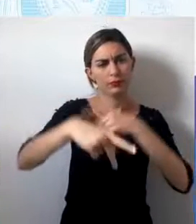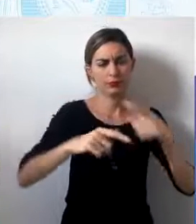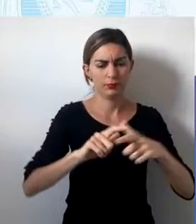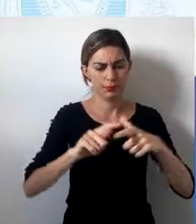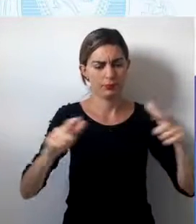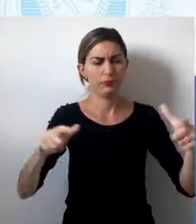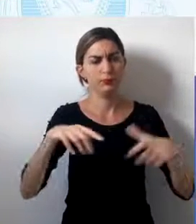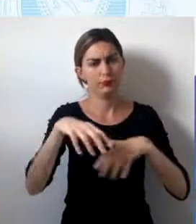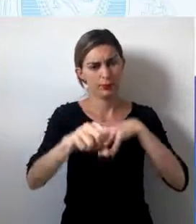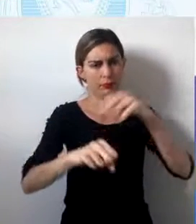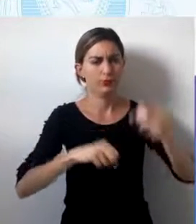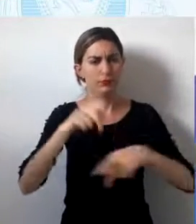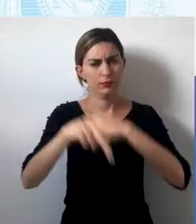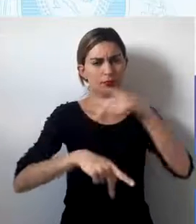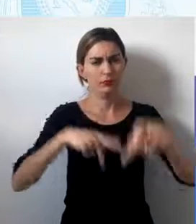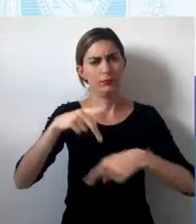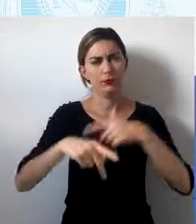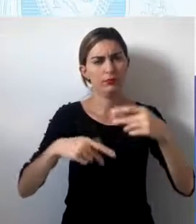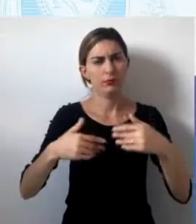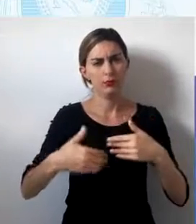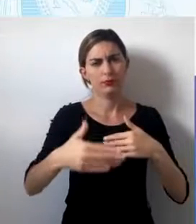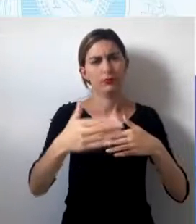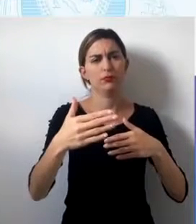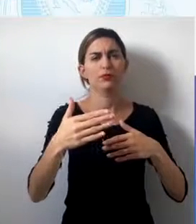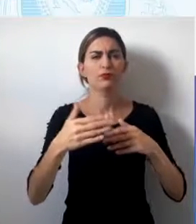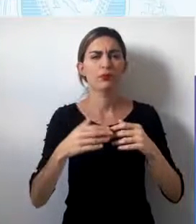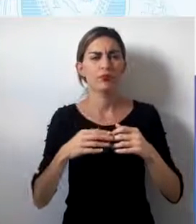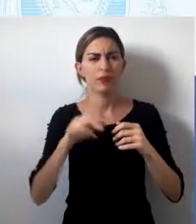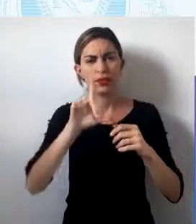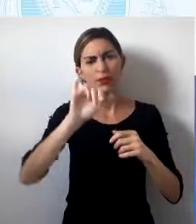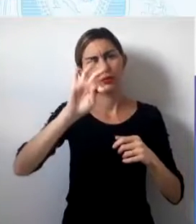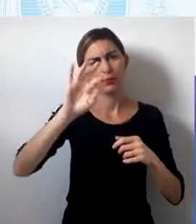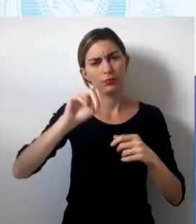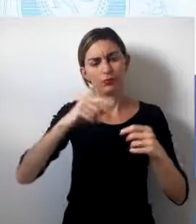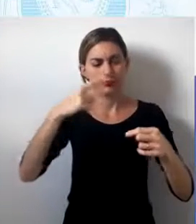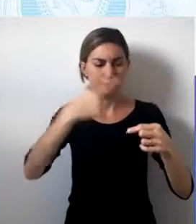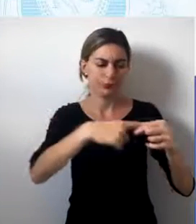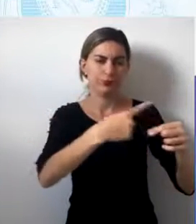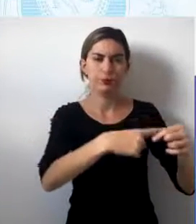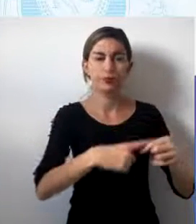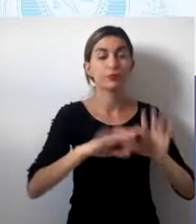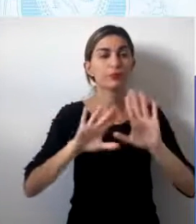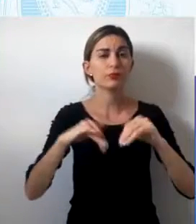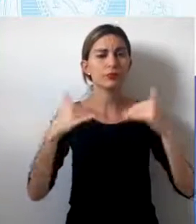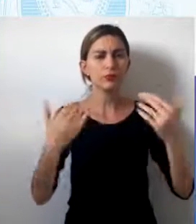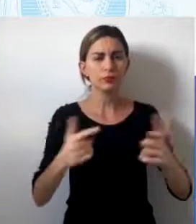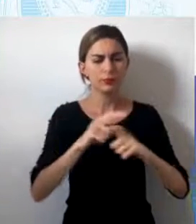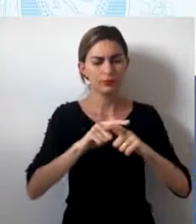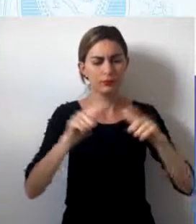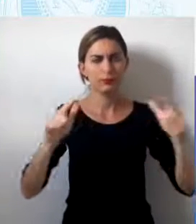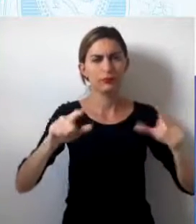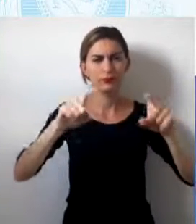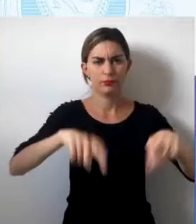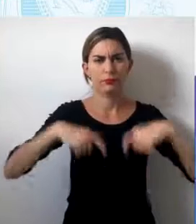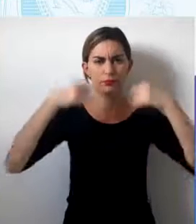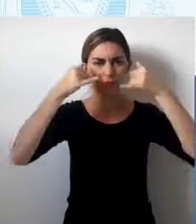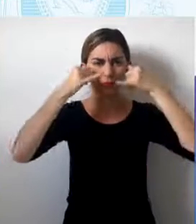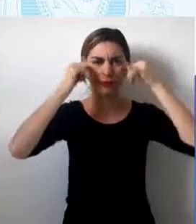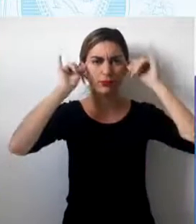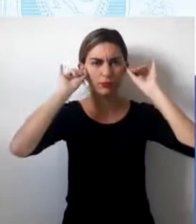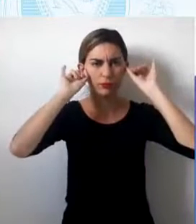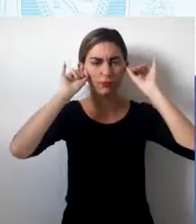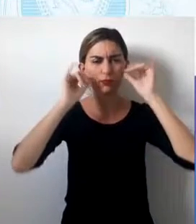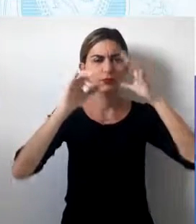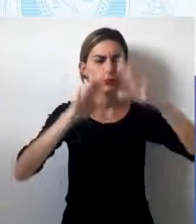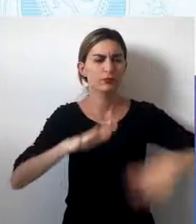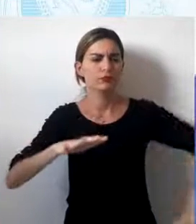a ocupação populacional, que se dava no sentido contrário, do litoral para o interior. Então, muitas dessas fazendas, elas